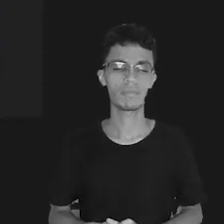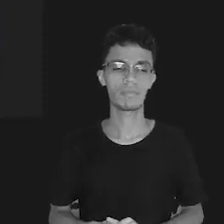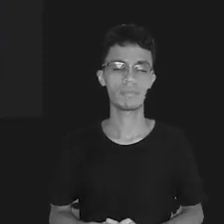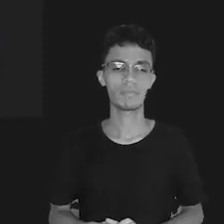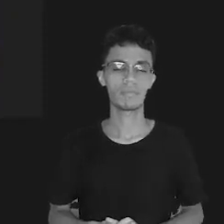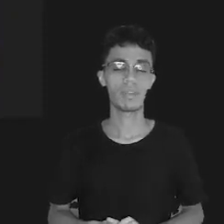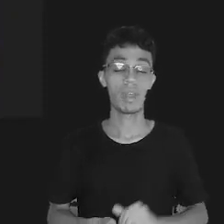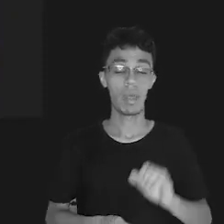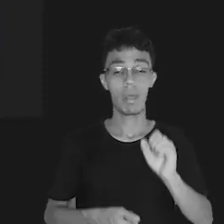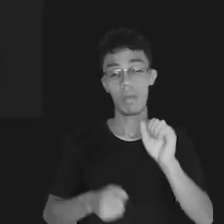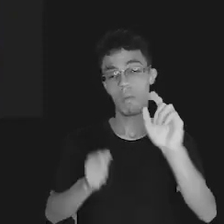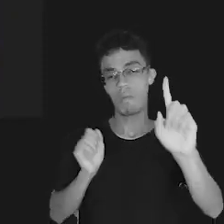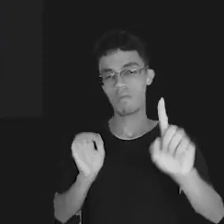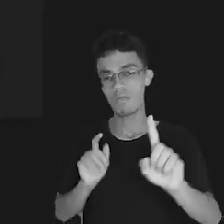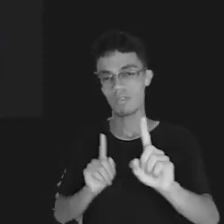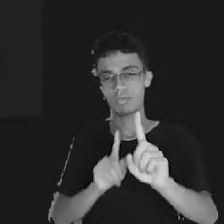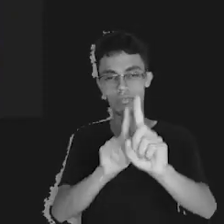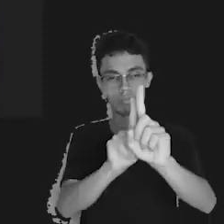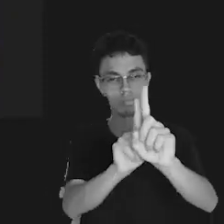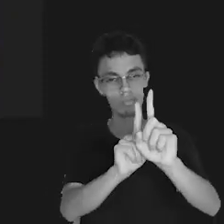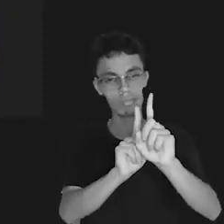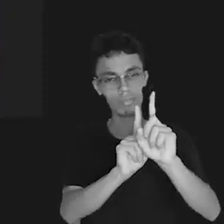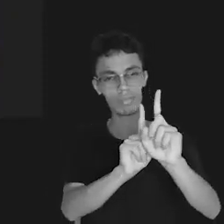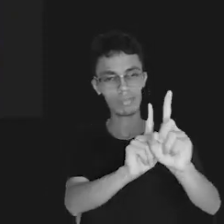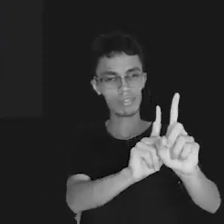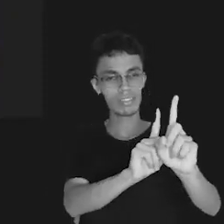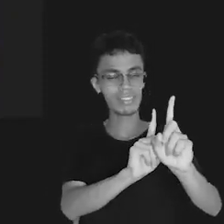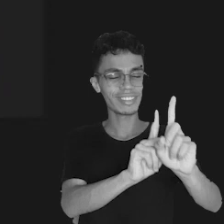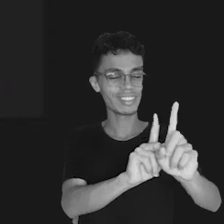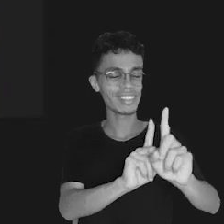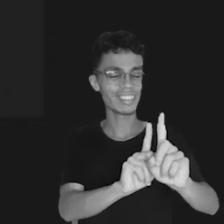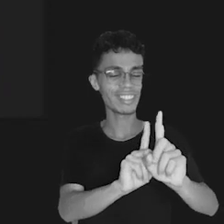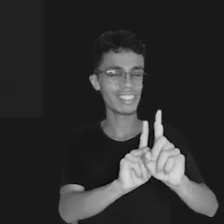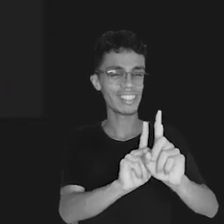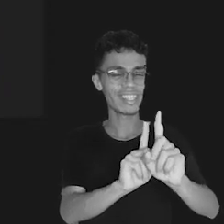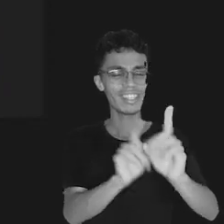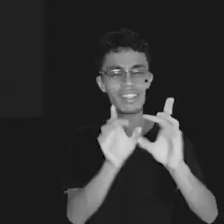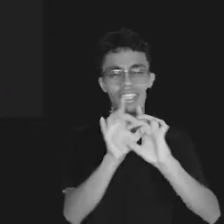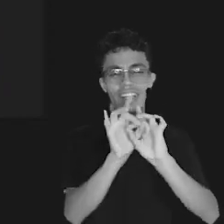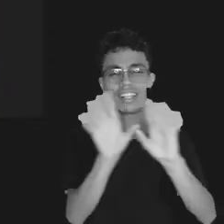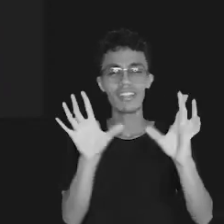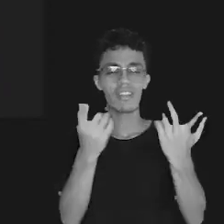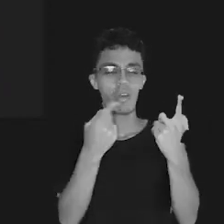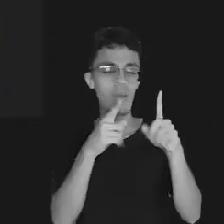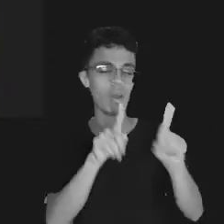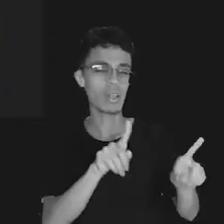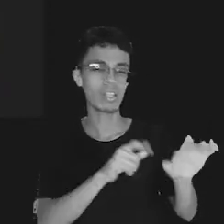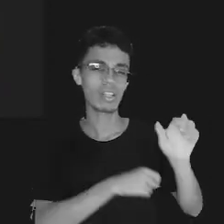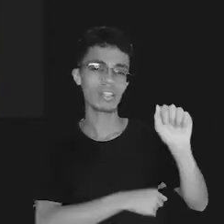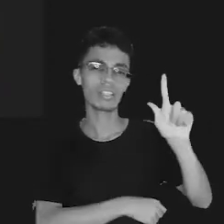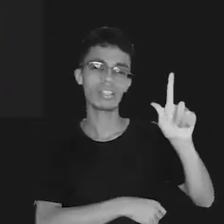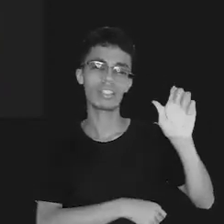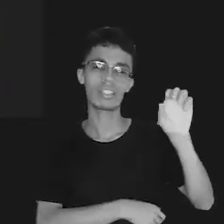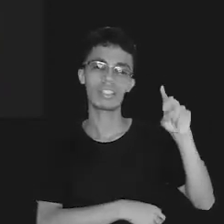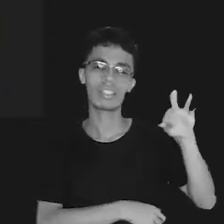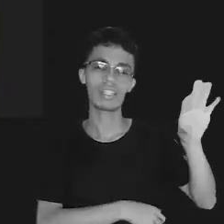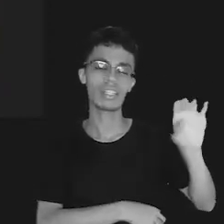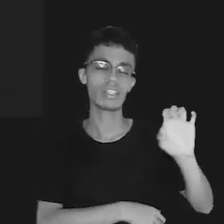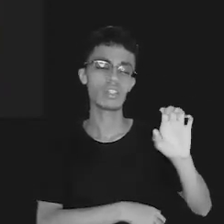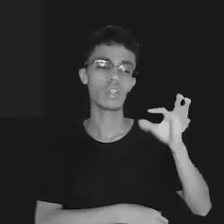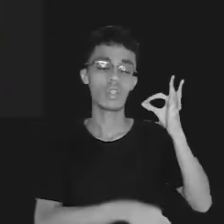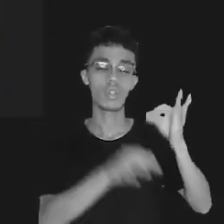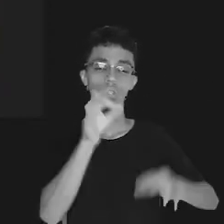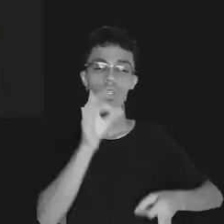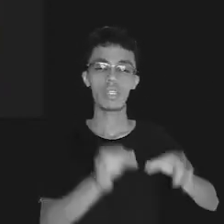pode segui-lo e libertar-se do agente por inteiro. Juiz jovem para o